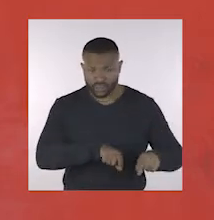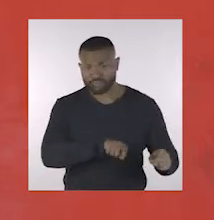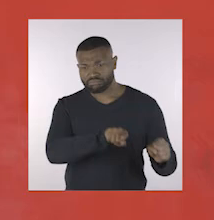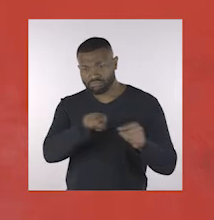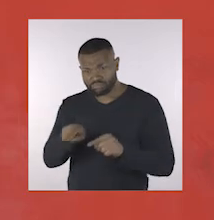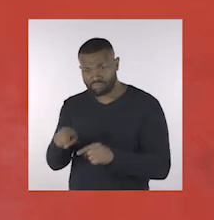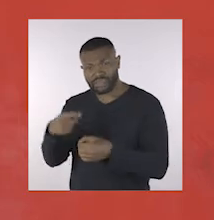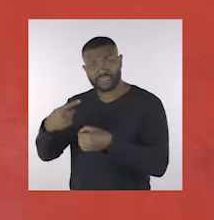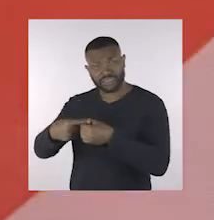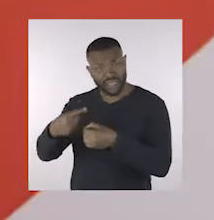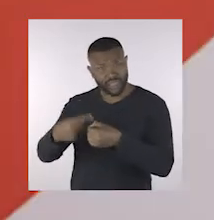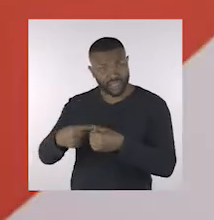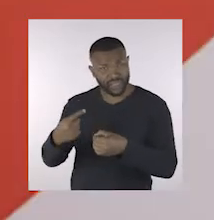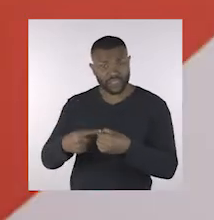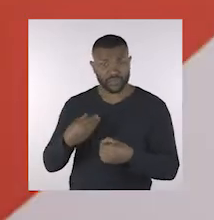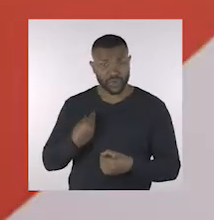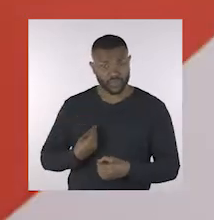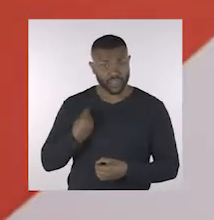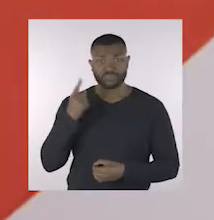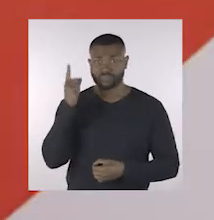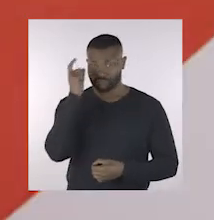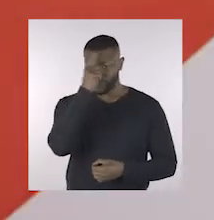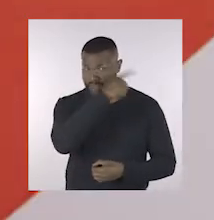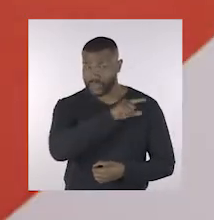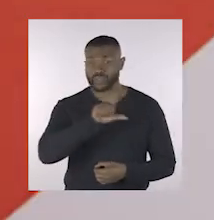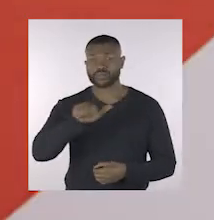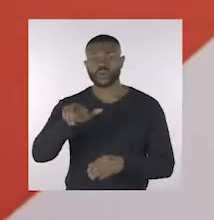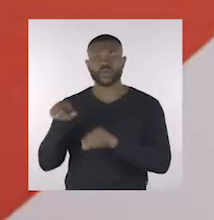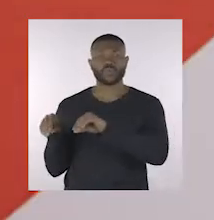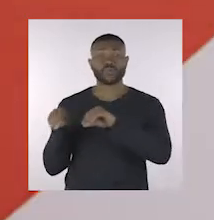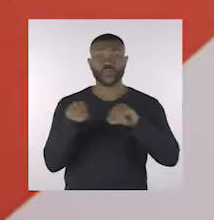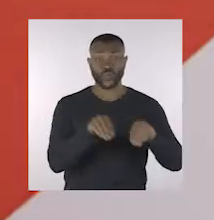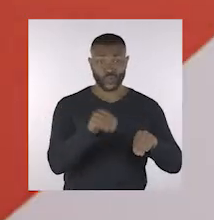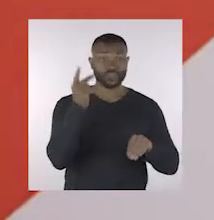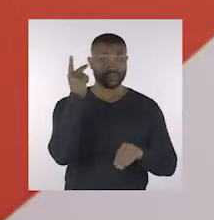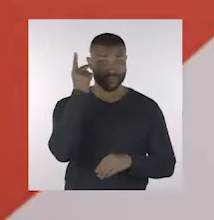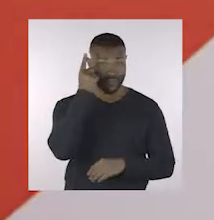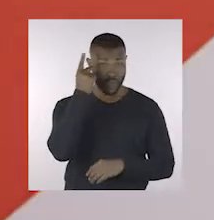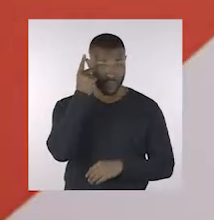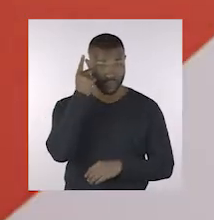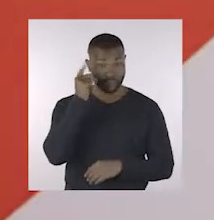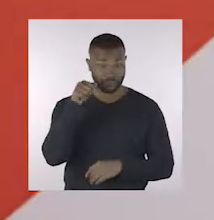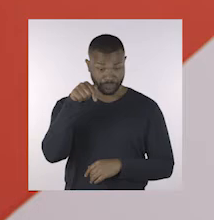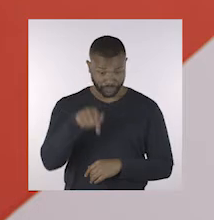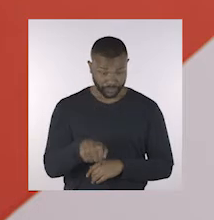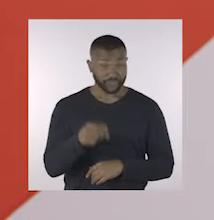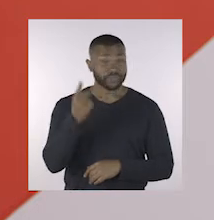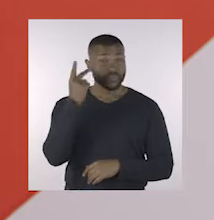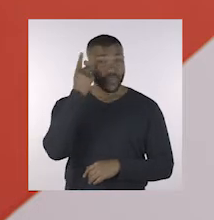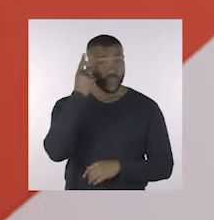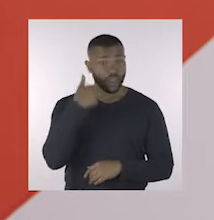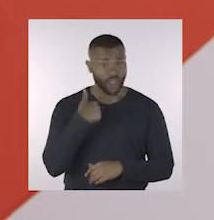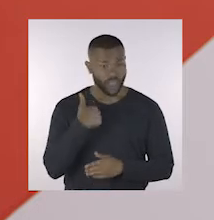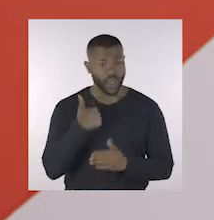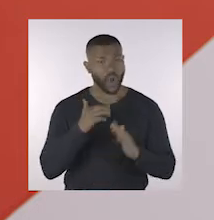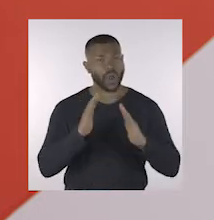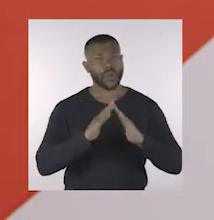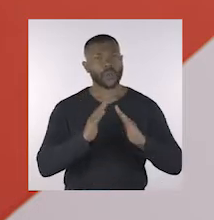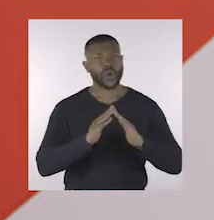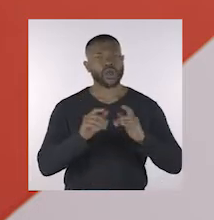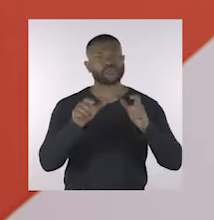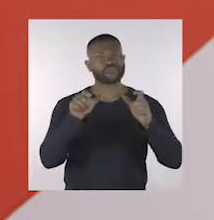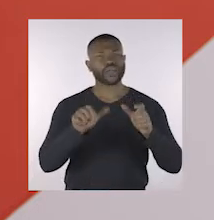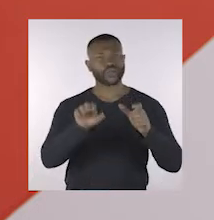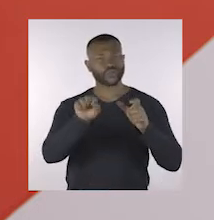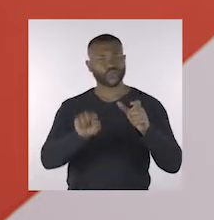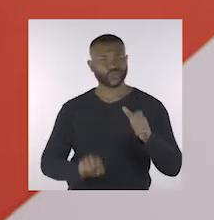roça como na cidade e mas essa foi minha vida aí nós iremos para São Paulo aqui em São Paulo comecei fui